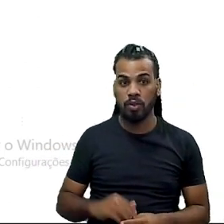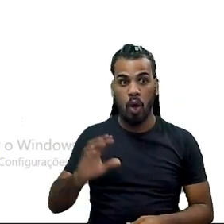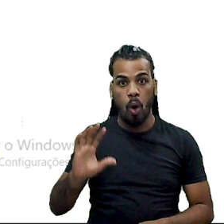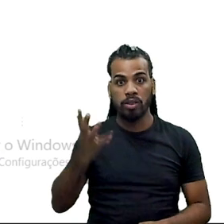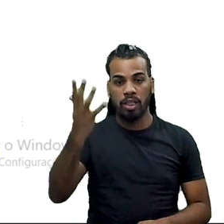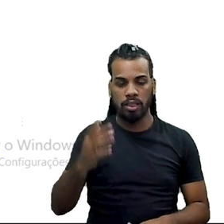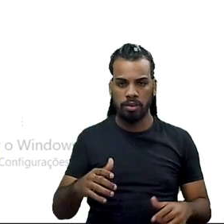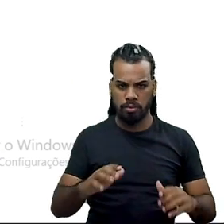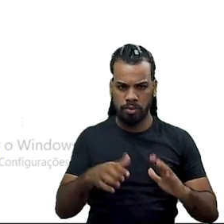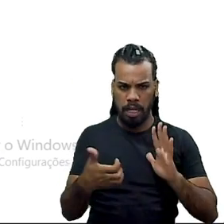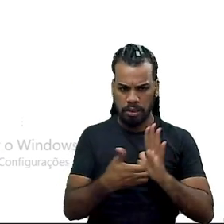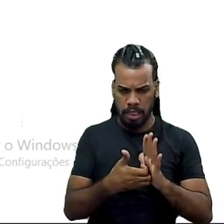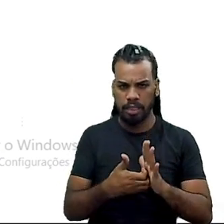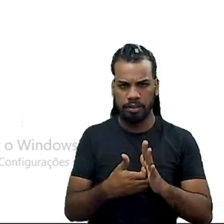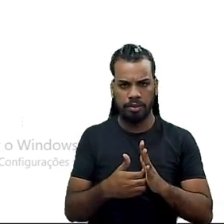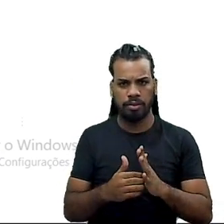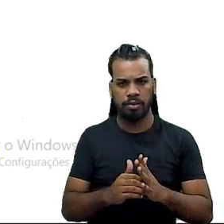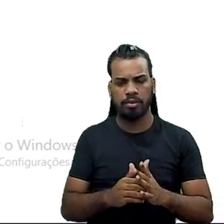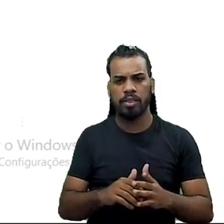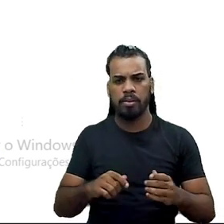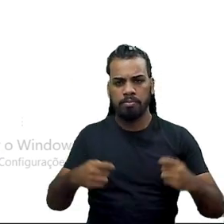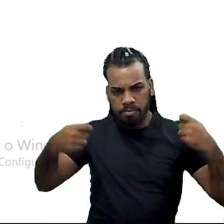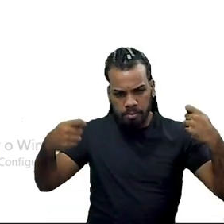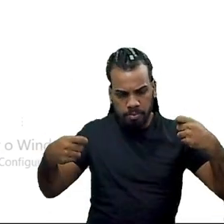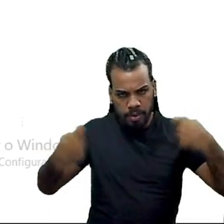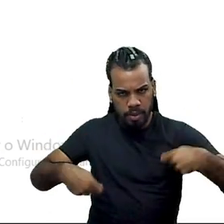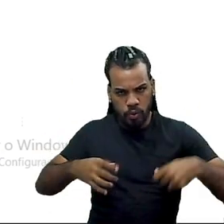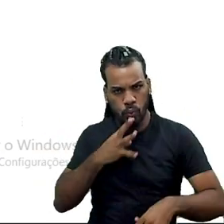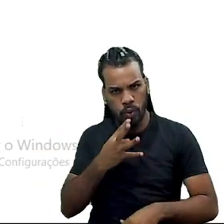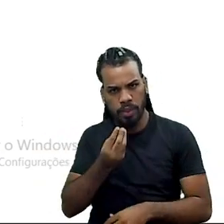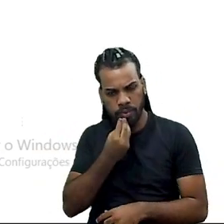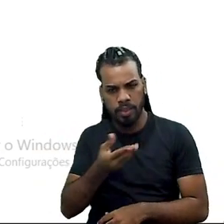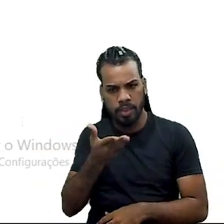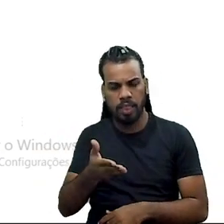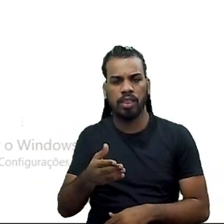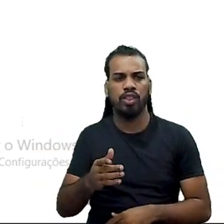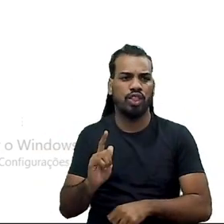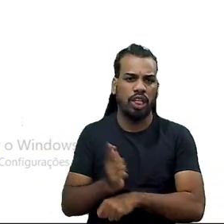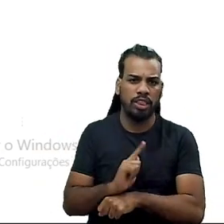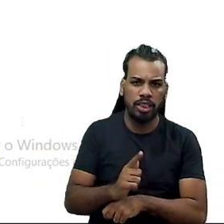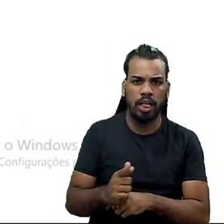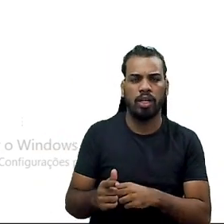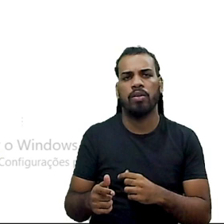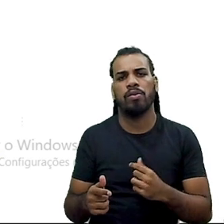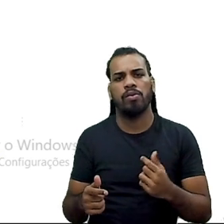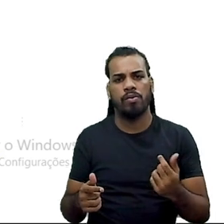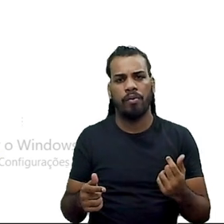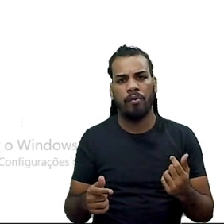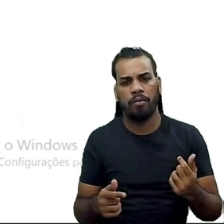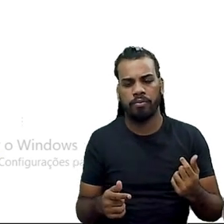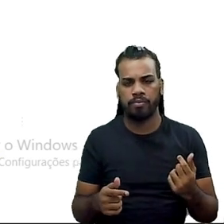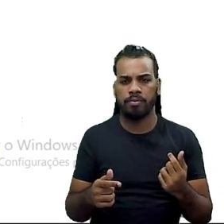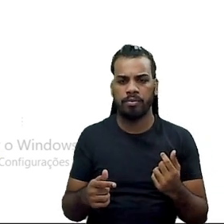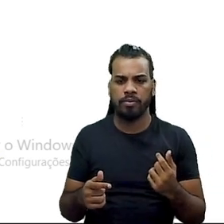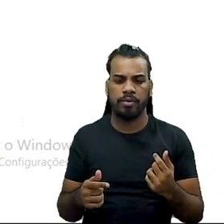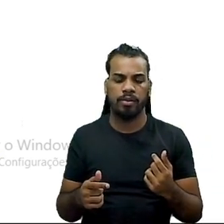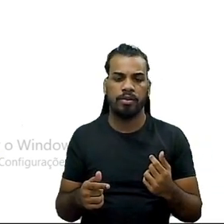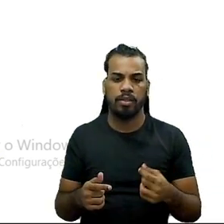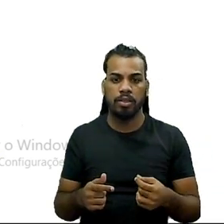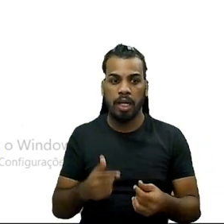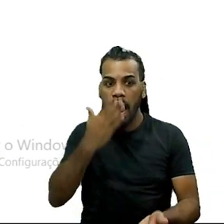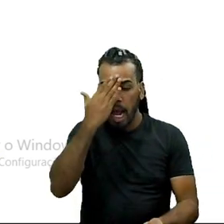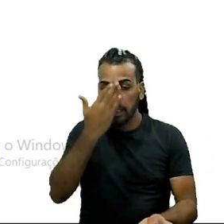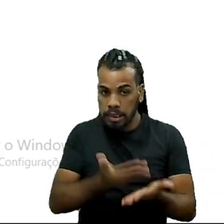dos empresários, boa parte dos empresários que necessitam de conhecimentos assim, de gestão, de que quando ele acredita